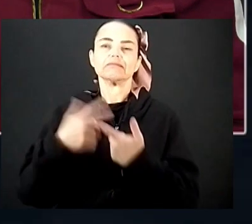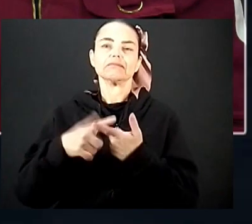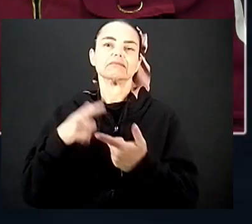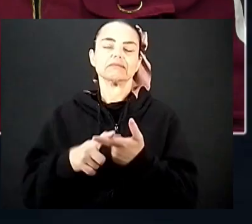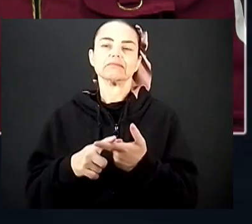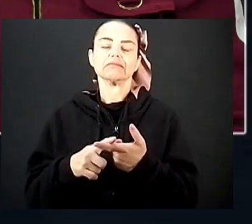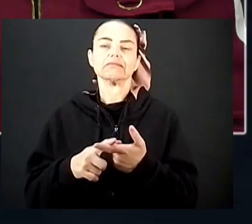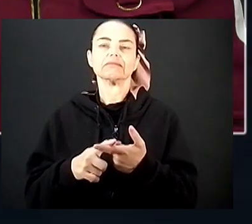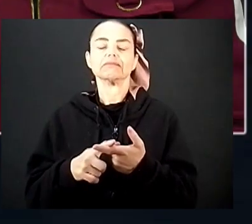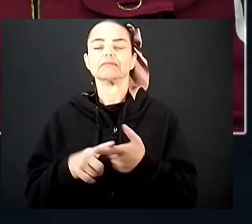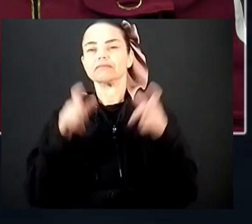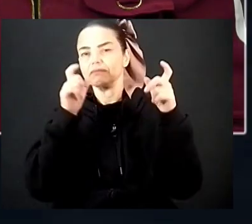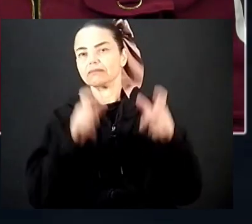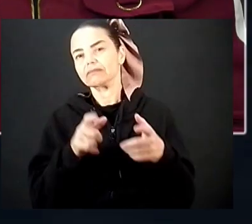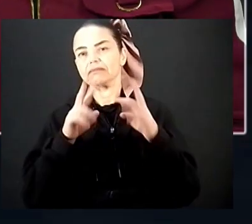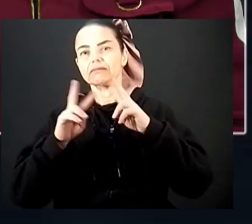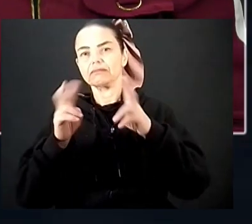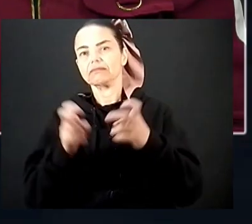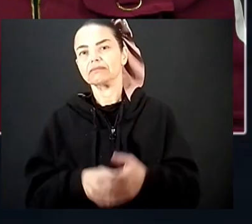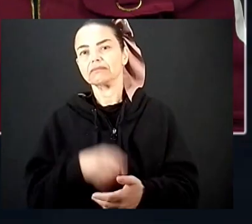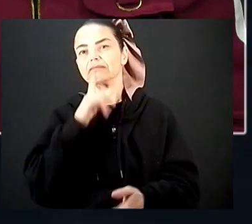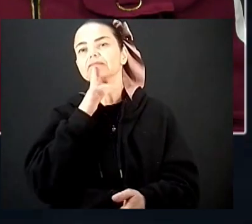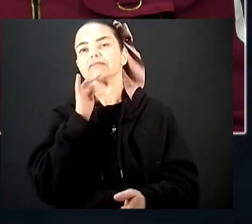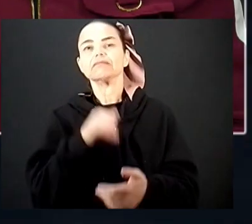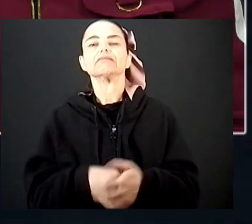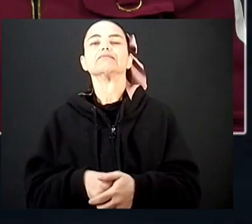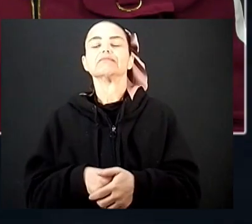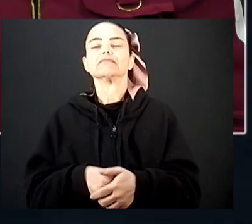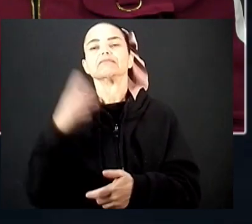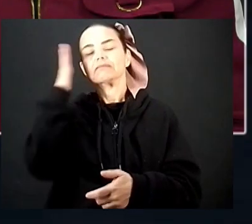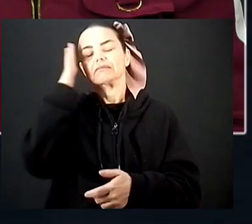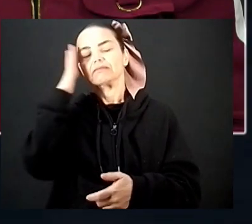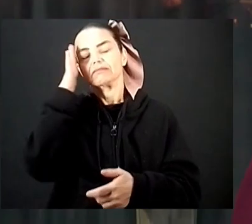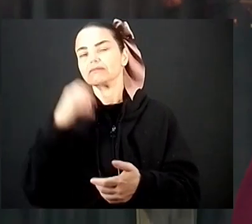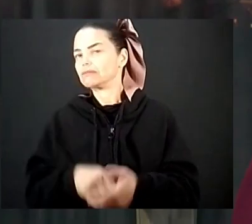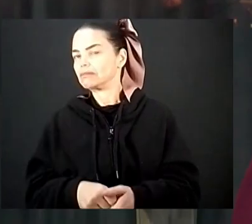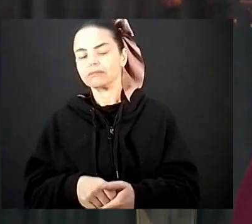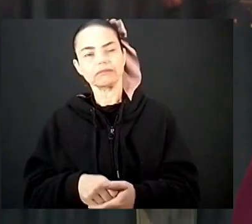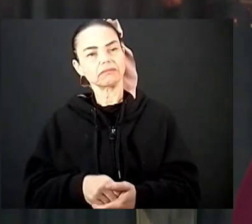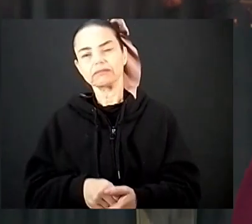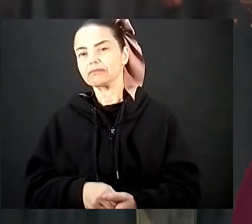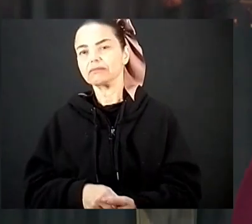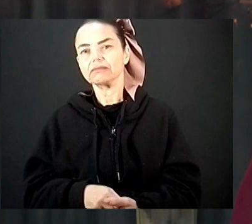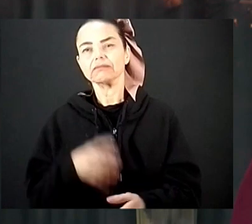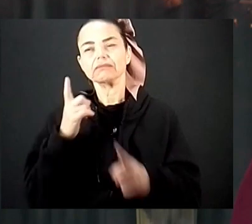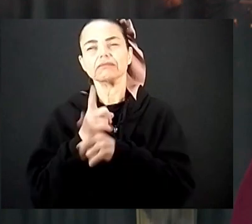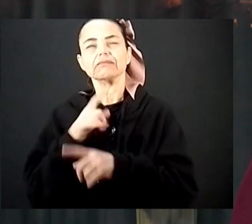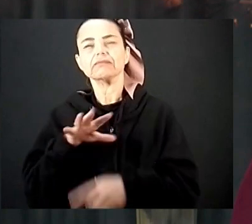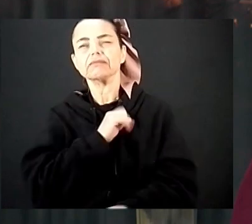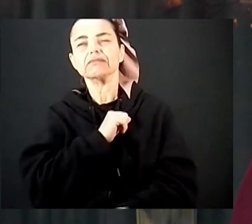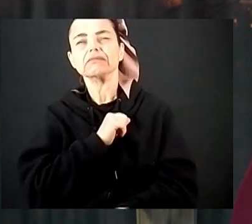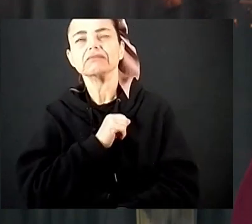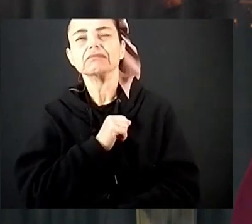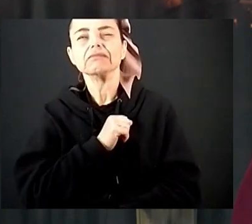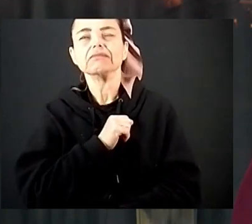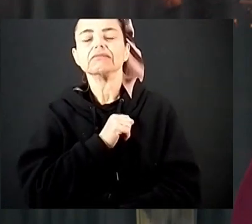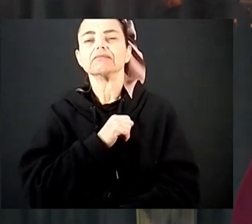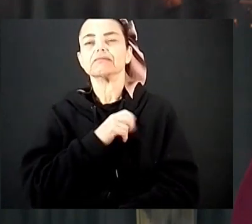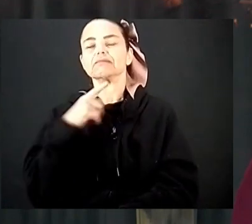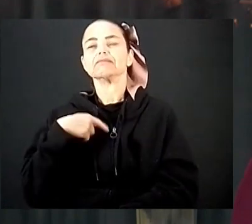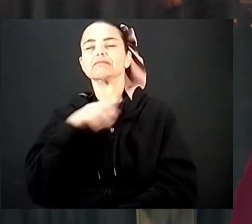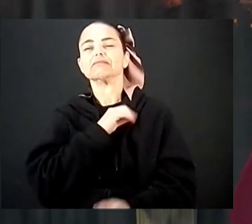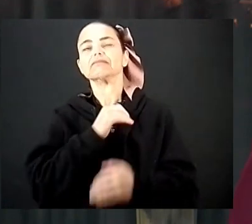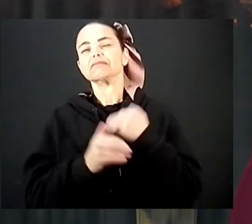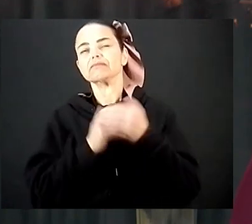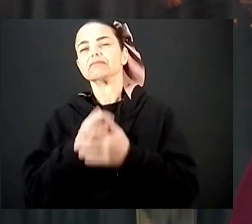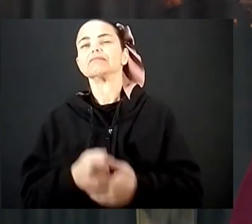lugar de reconhecimento dos pais que ele entende que ele vai buscar e encontrar o amor. Ele vai ser amado através daí. E aí